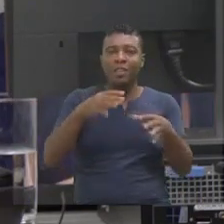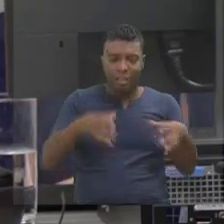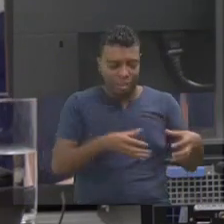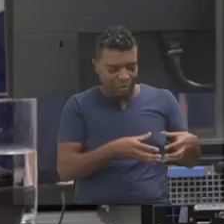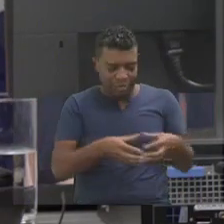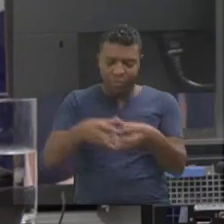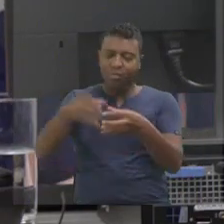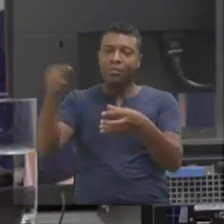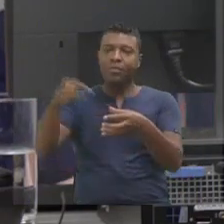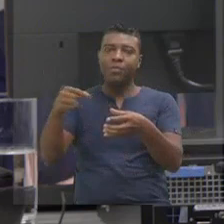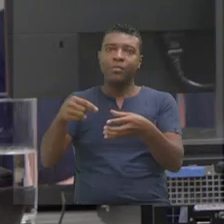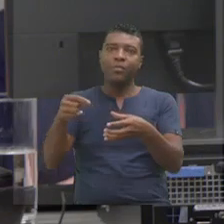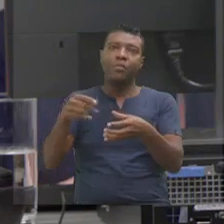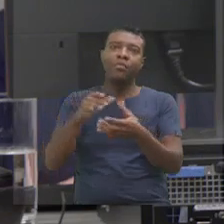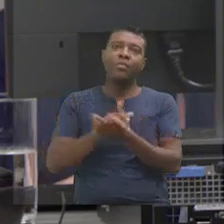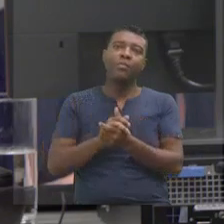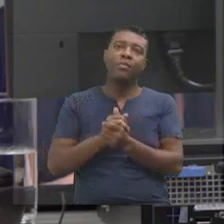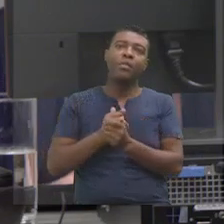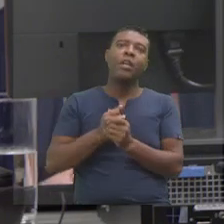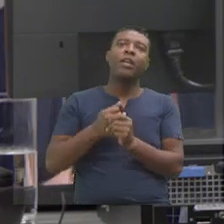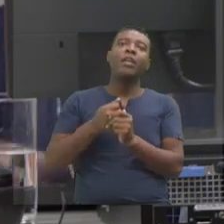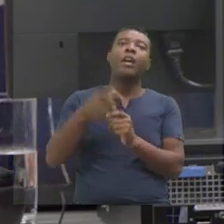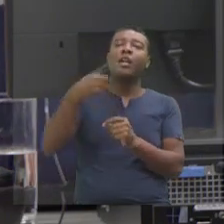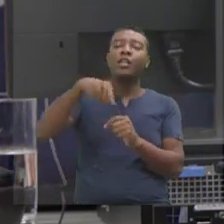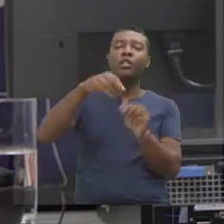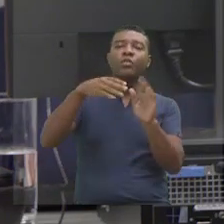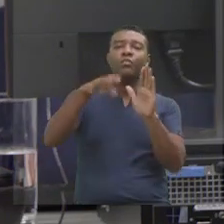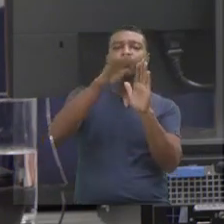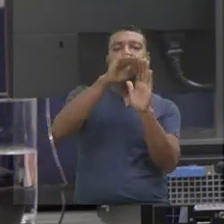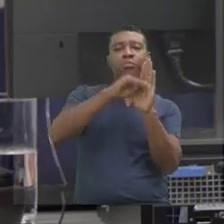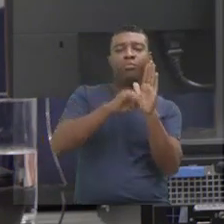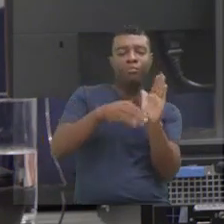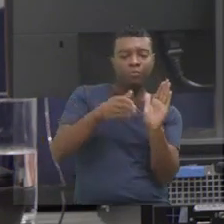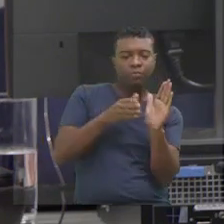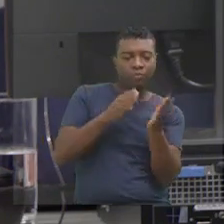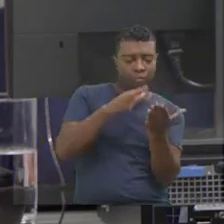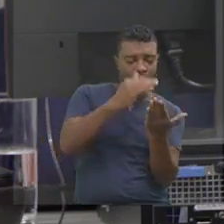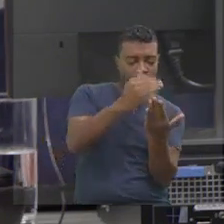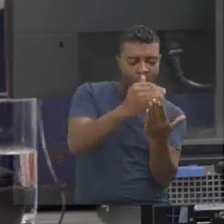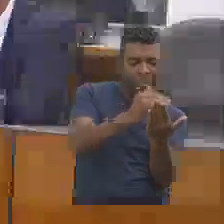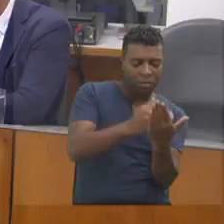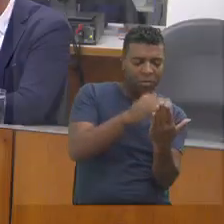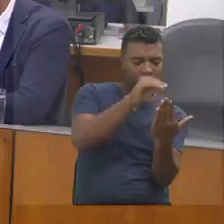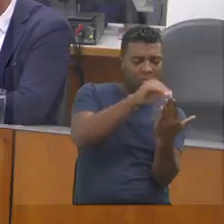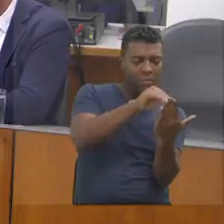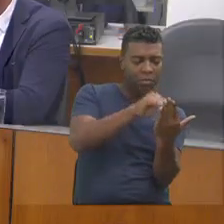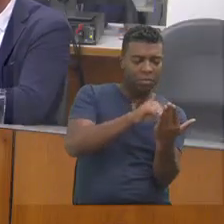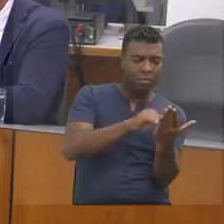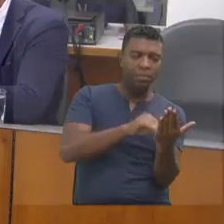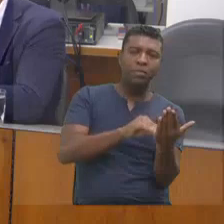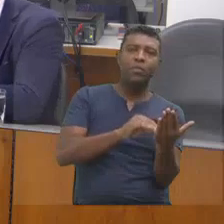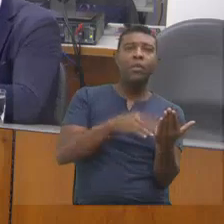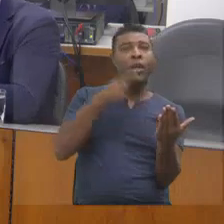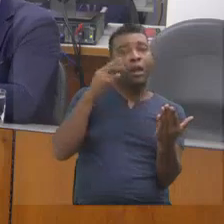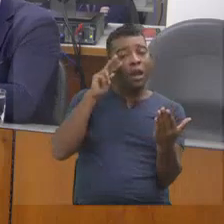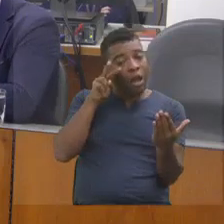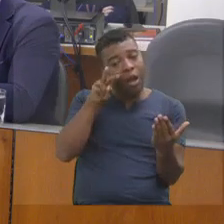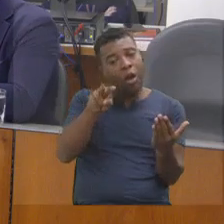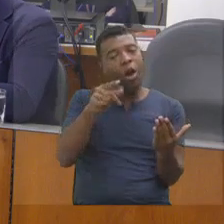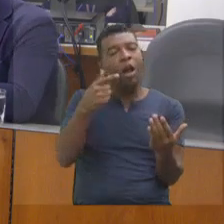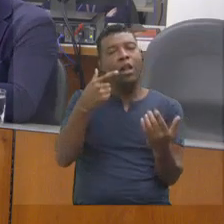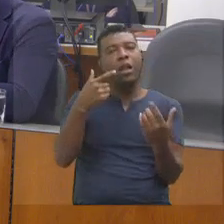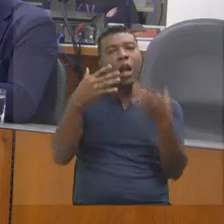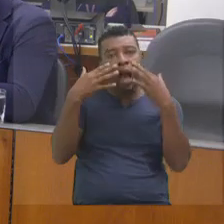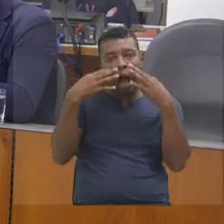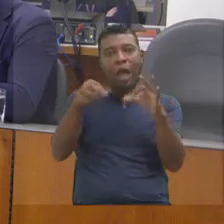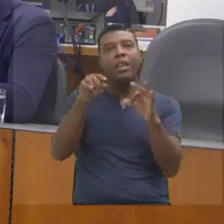que pauta todas as nossas demandas que olha com o olhar muito atento pelo Estado de Minas Gerais Nas questões